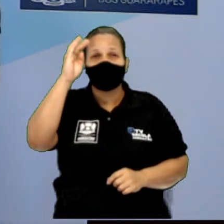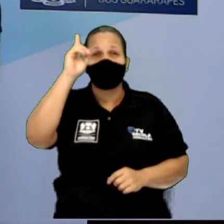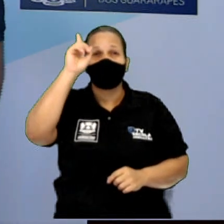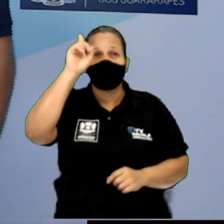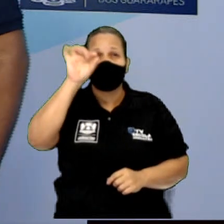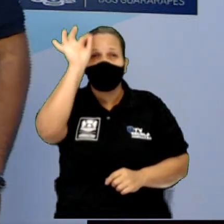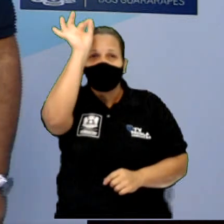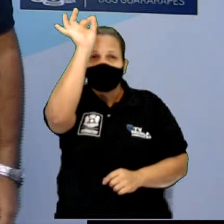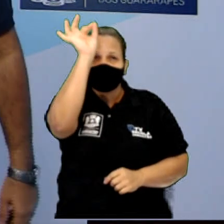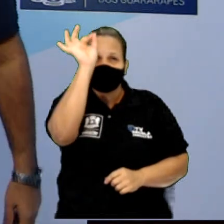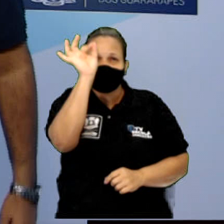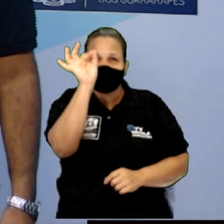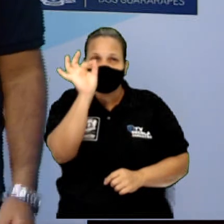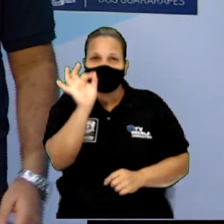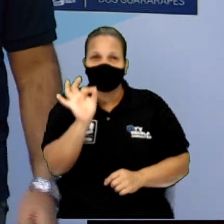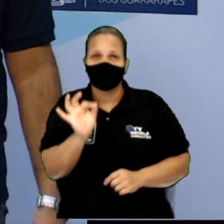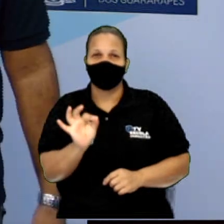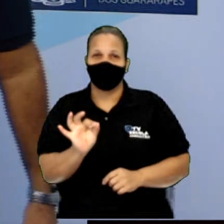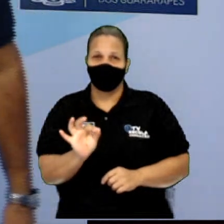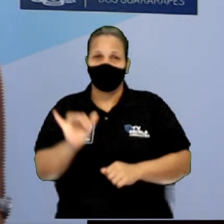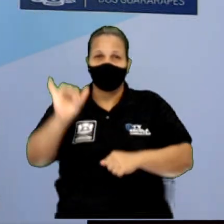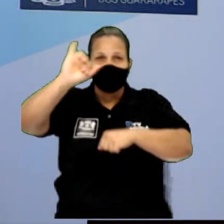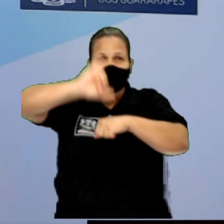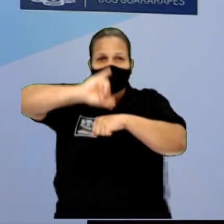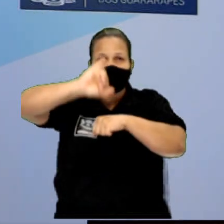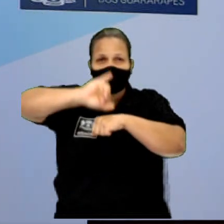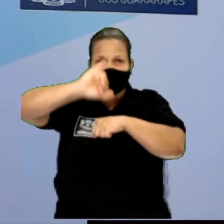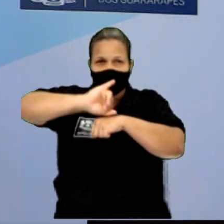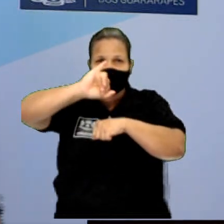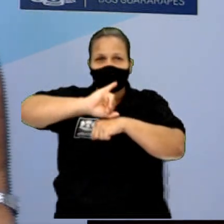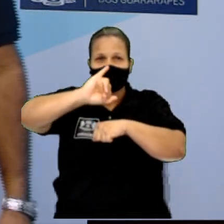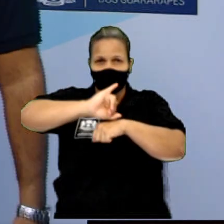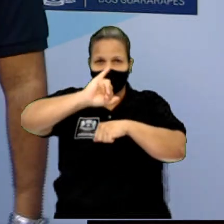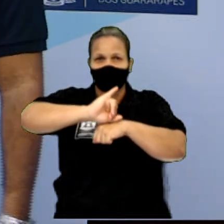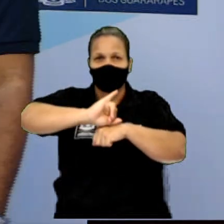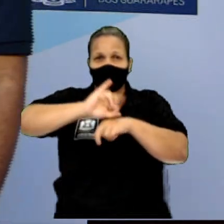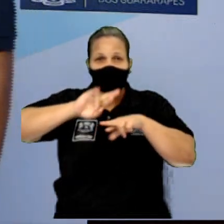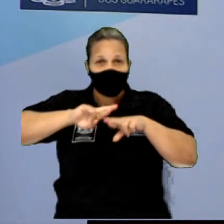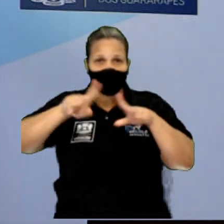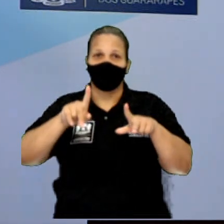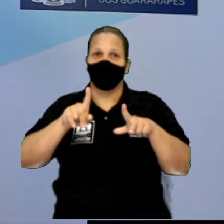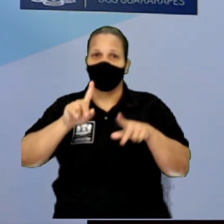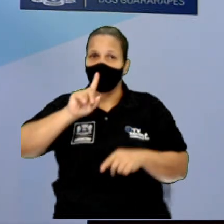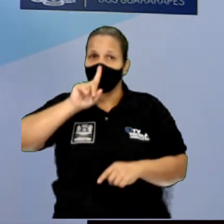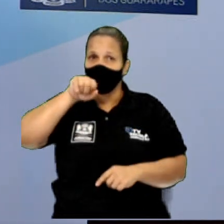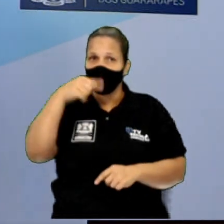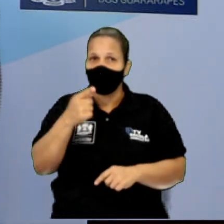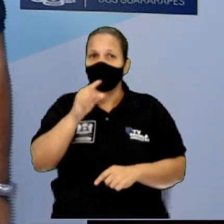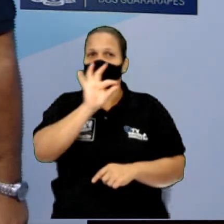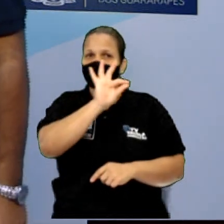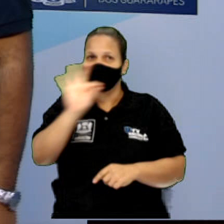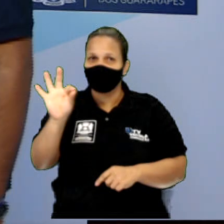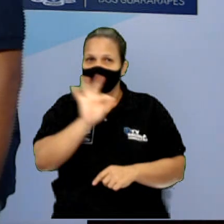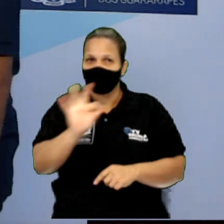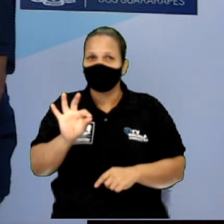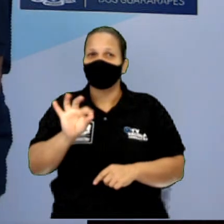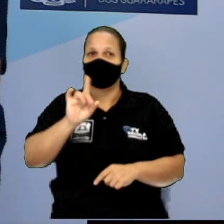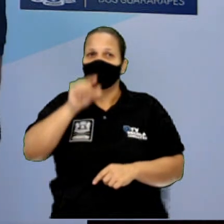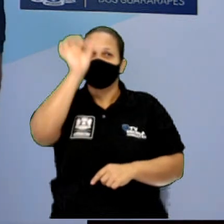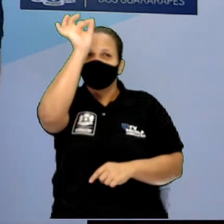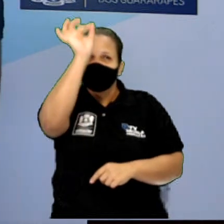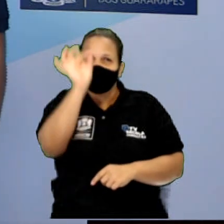de Greenwich. Como você vê aí na tela, nessa imagem que eu mostrei, a gente tem o meridiano de Greenwich.